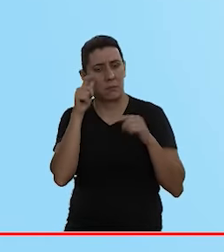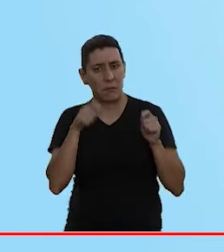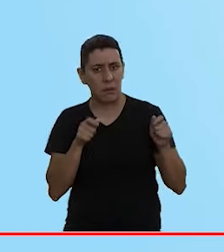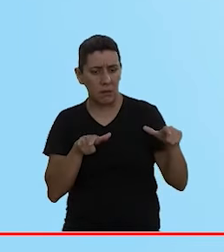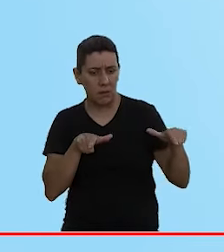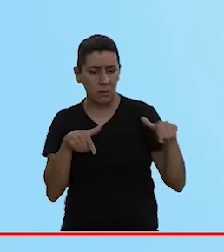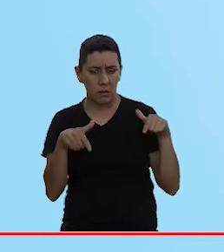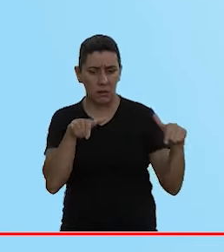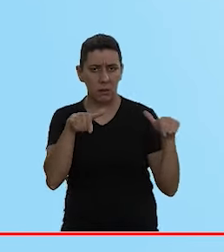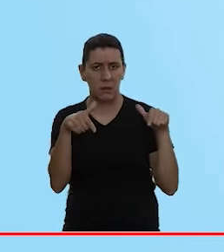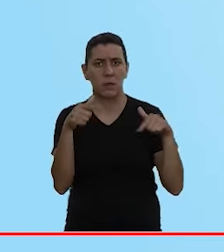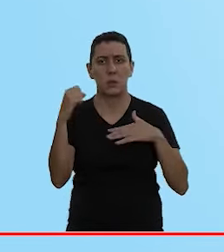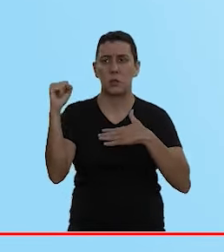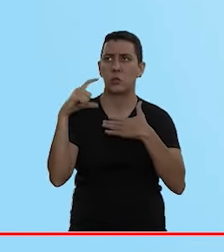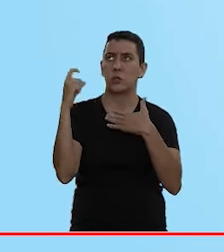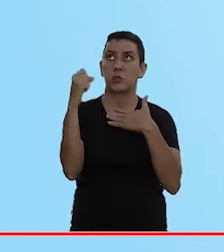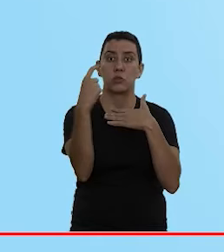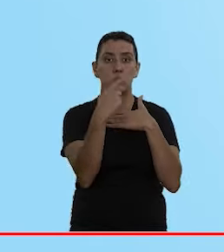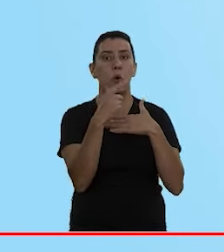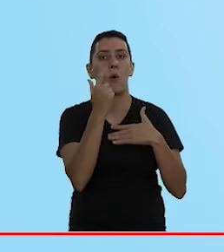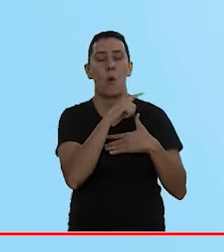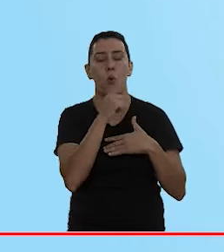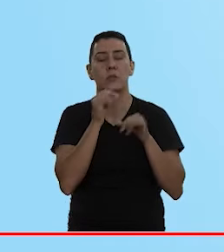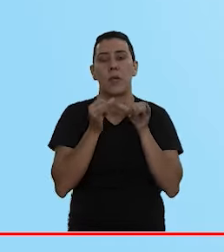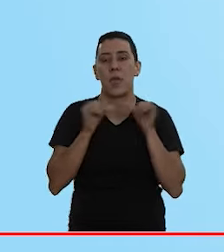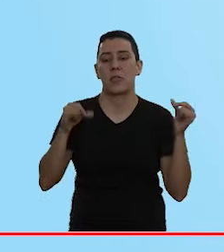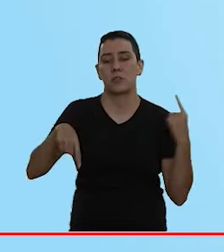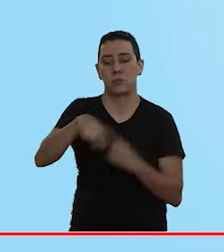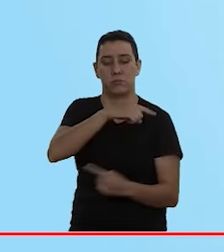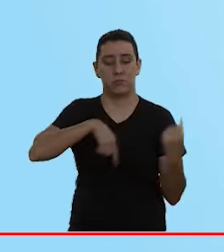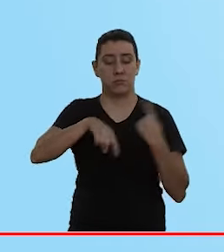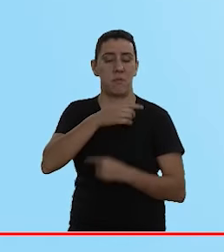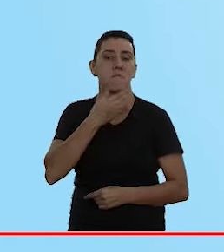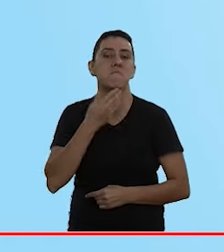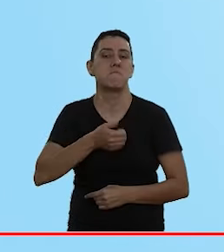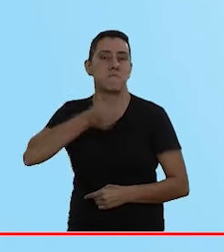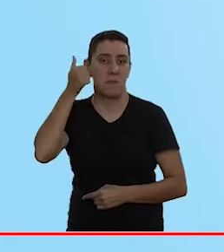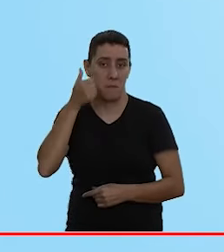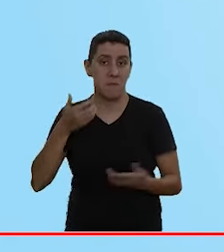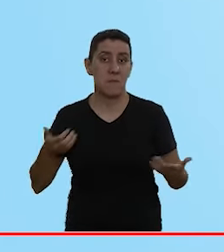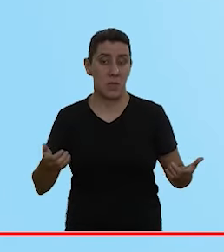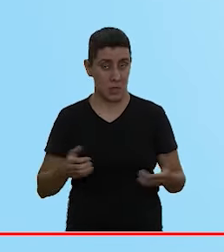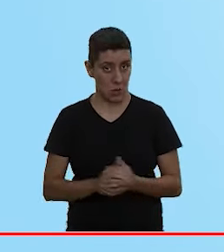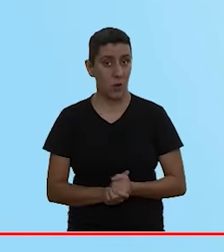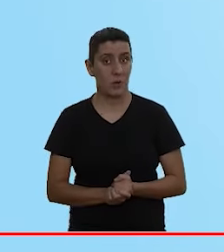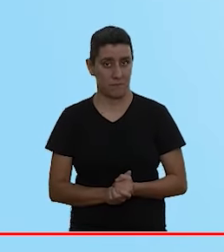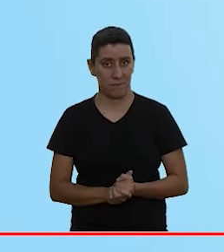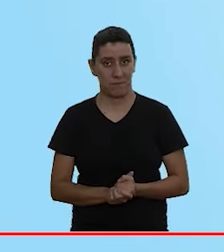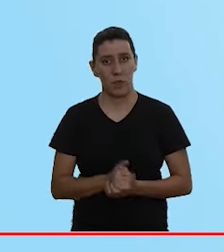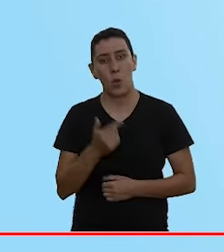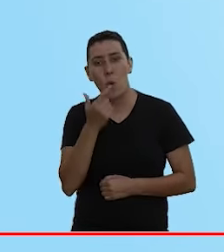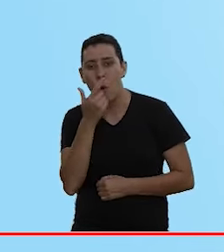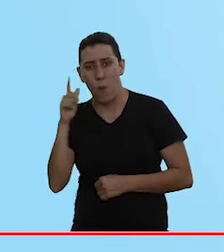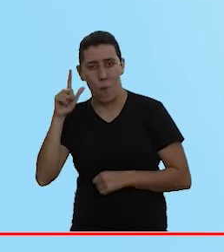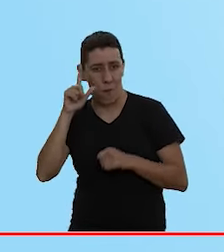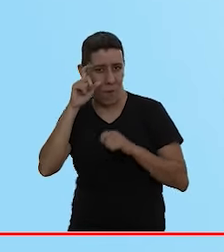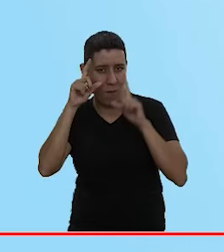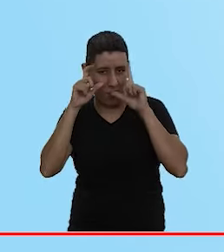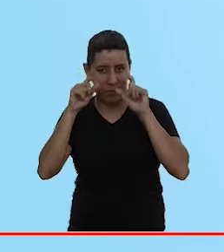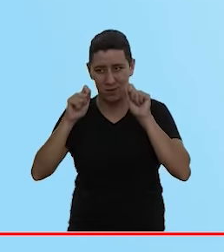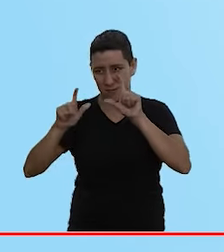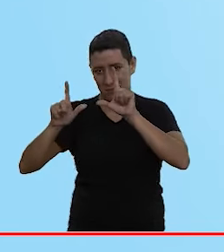dos trackers que fazem a gente ter um pouco mais de energia. E ali na figura da direita, a gente